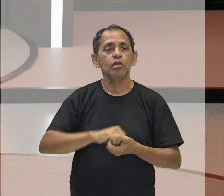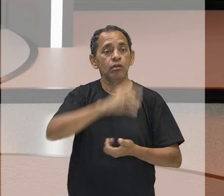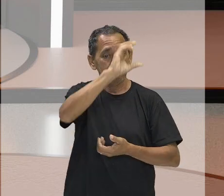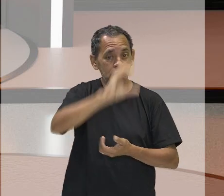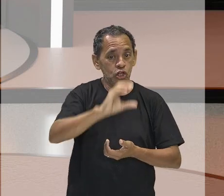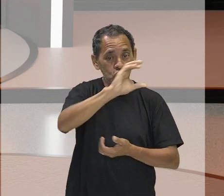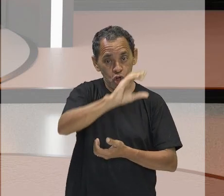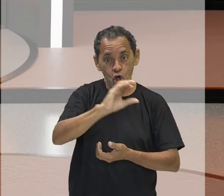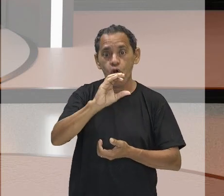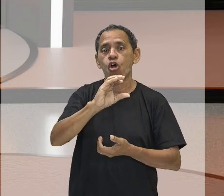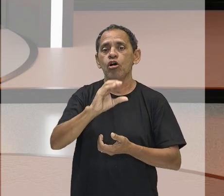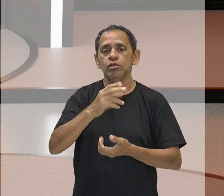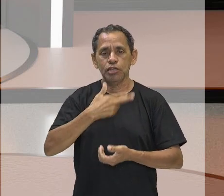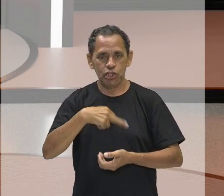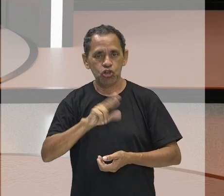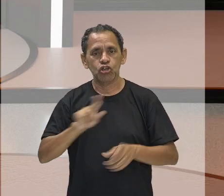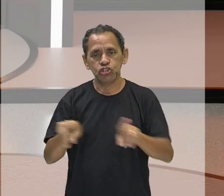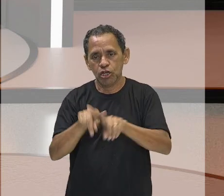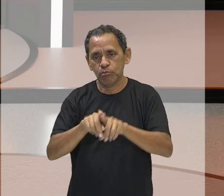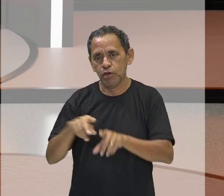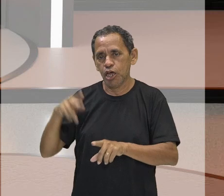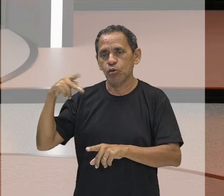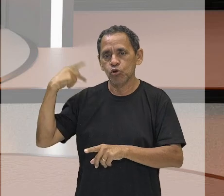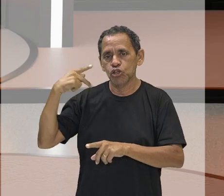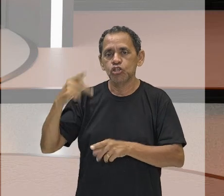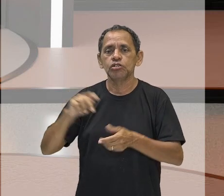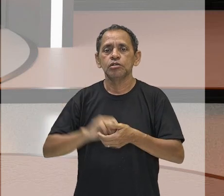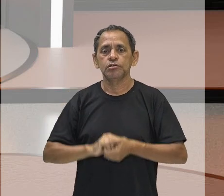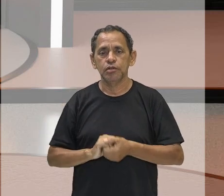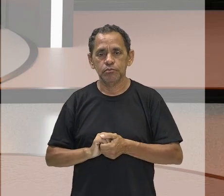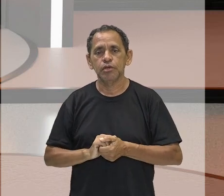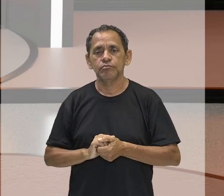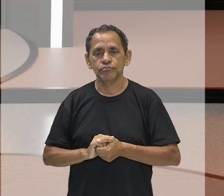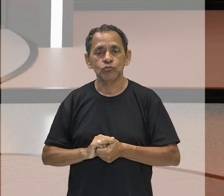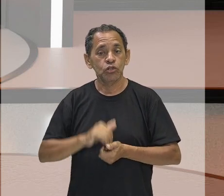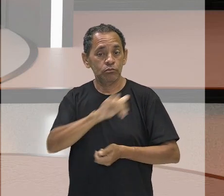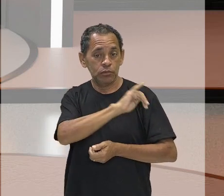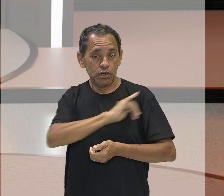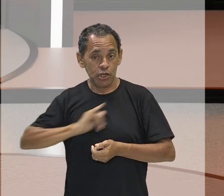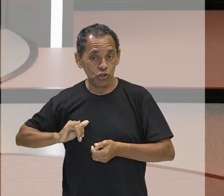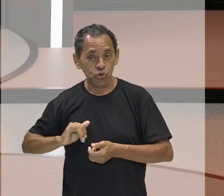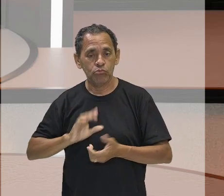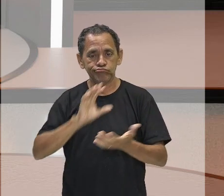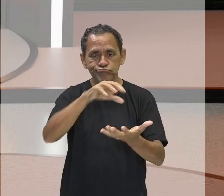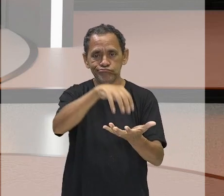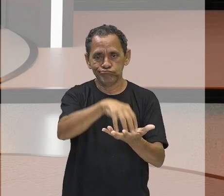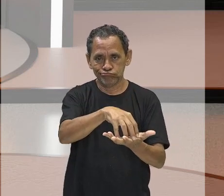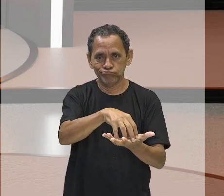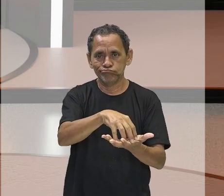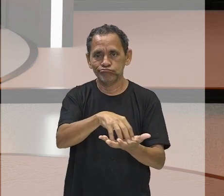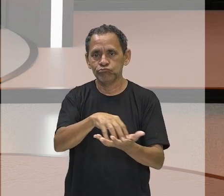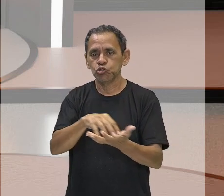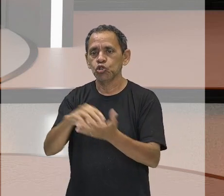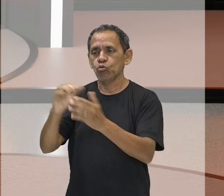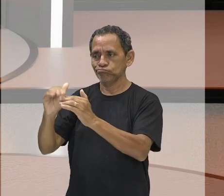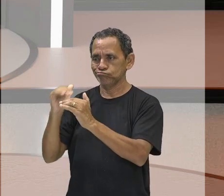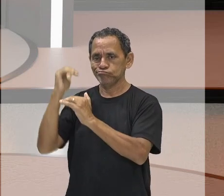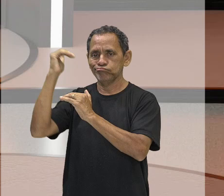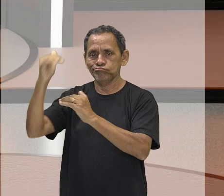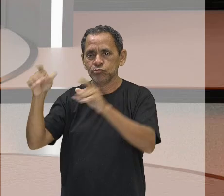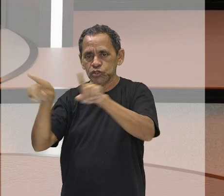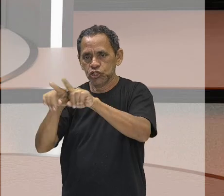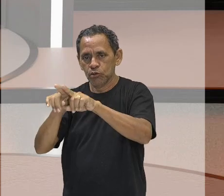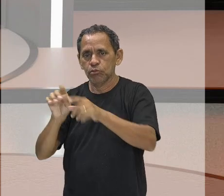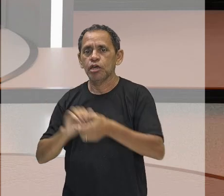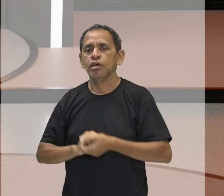política. O próprio imperador e os sacerdotes bizantinos não queriam ali, de certa forma, ter